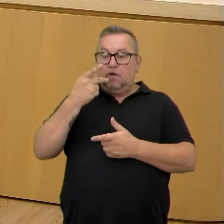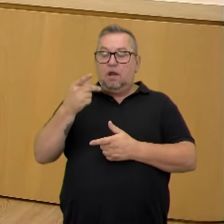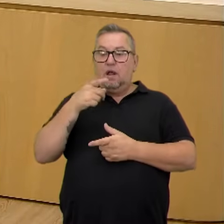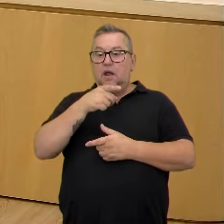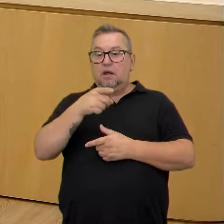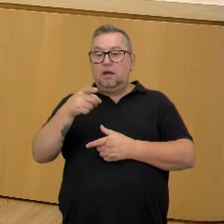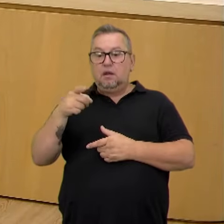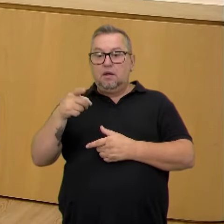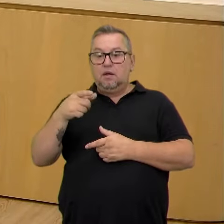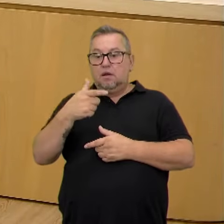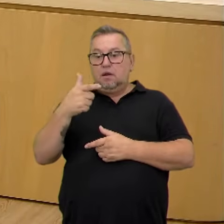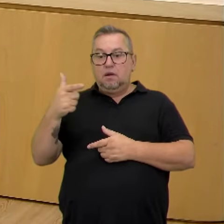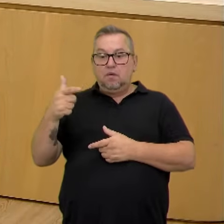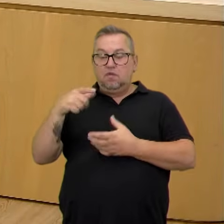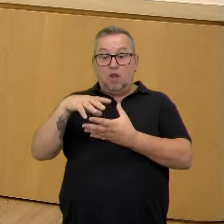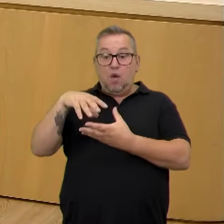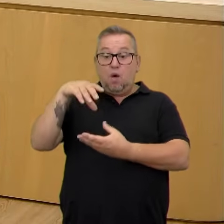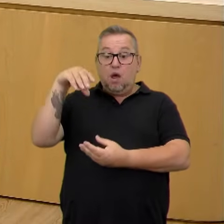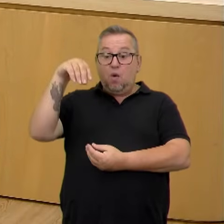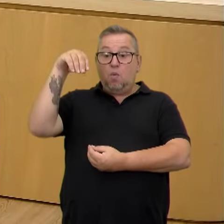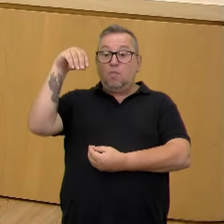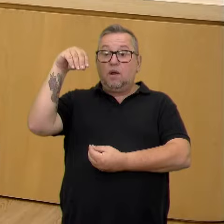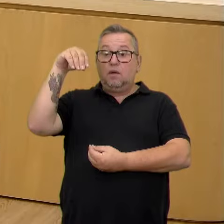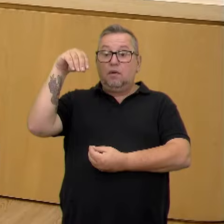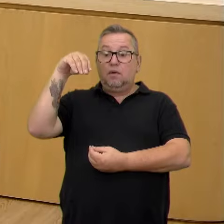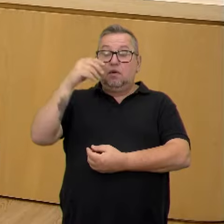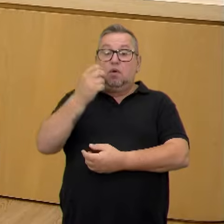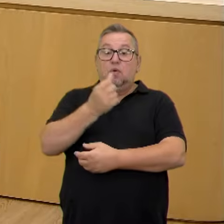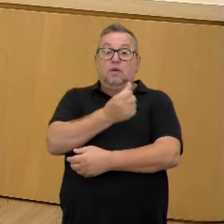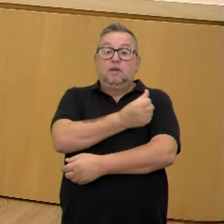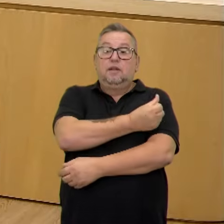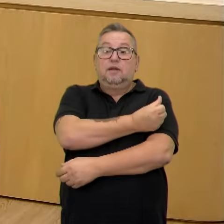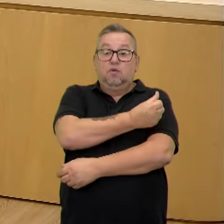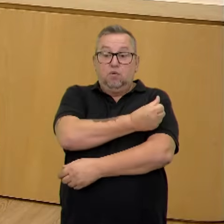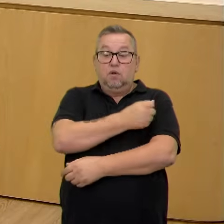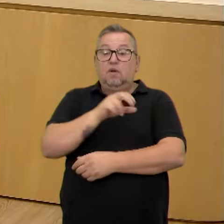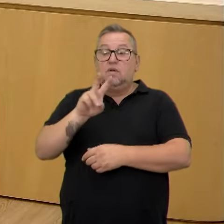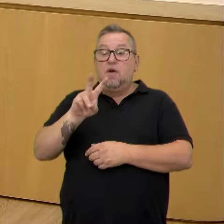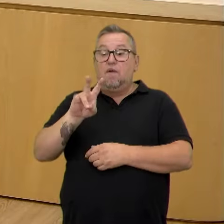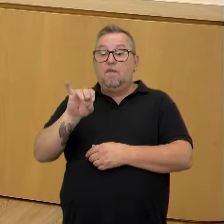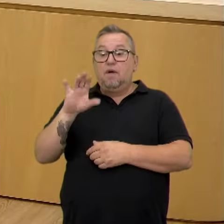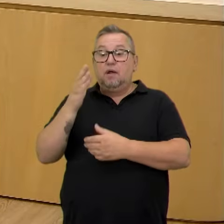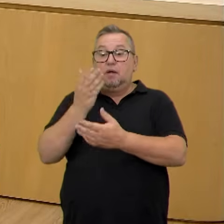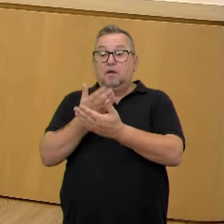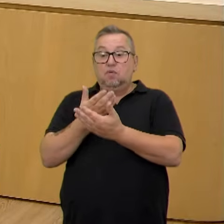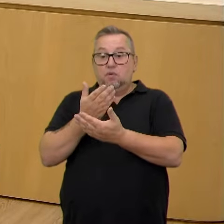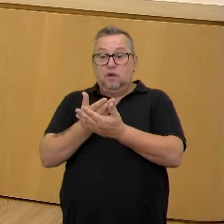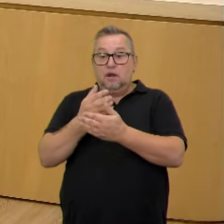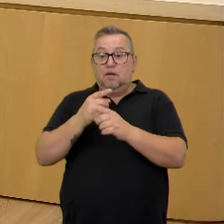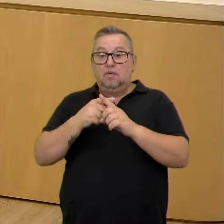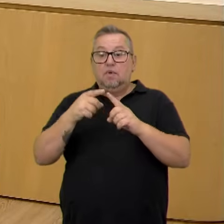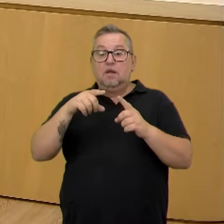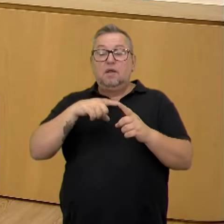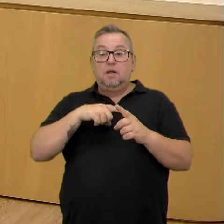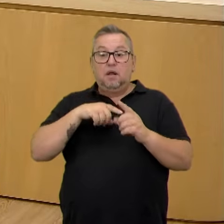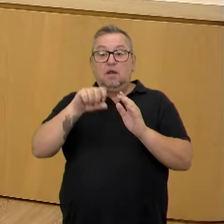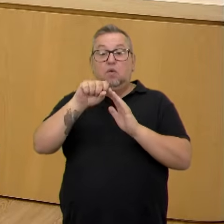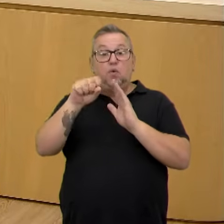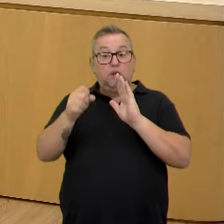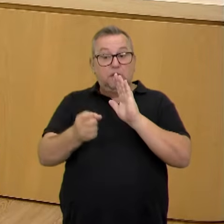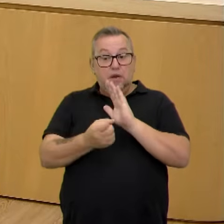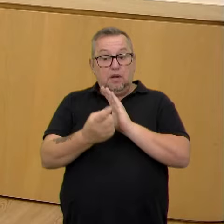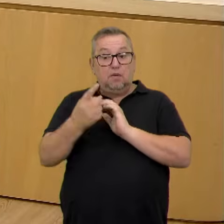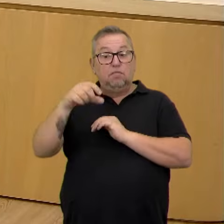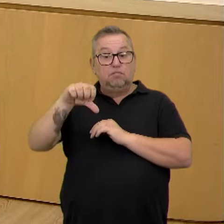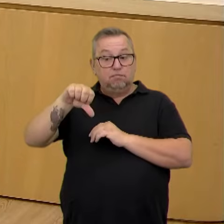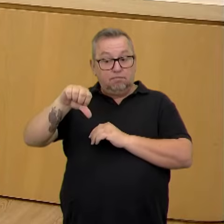eles não tinham alma, né? O sexto ano, eles vão ainda estudar isso, mas assim, existiu durante o século XIX